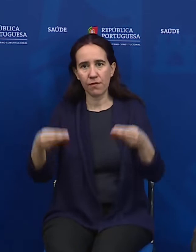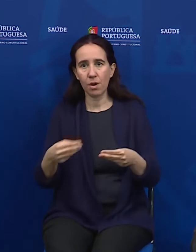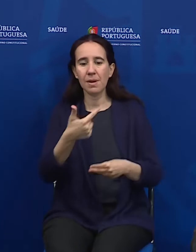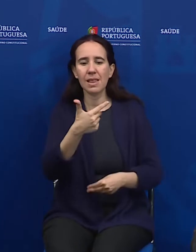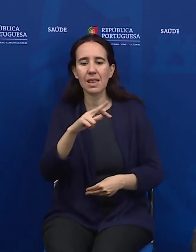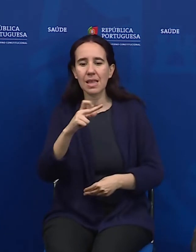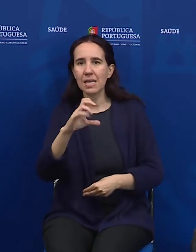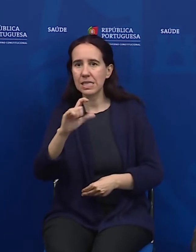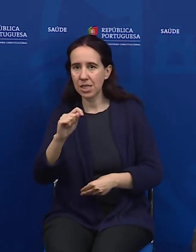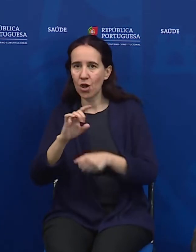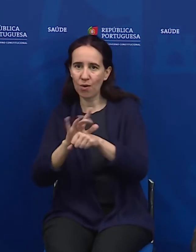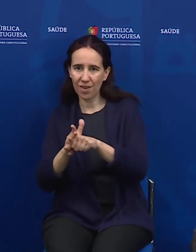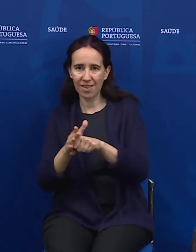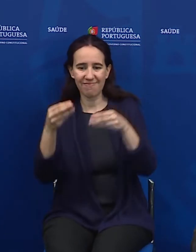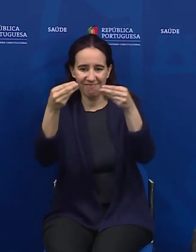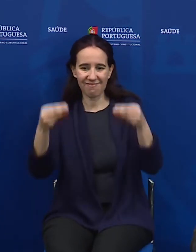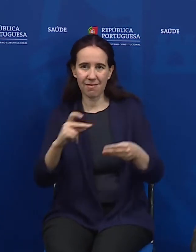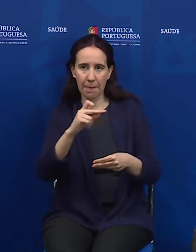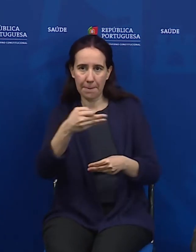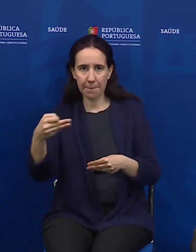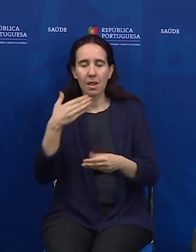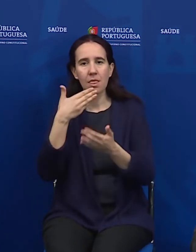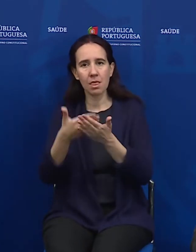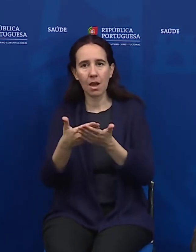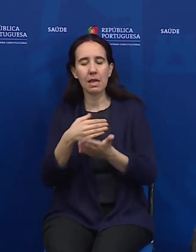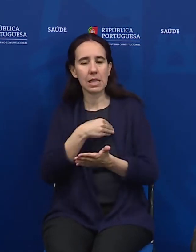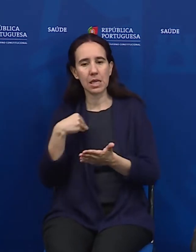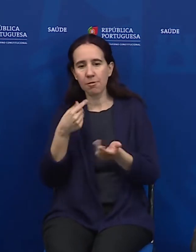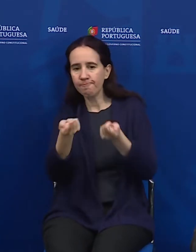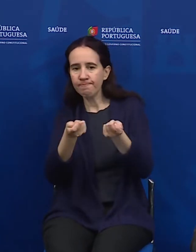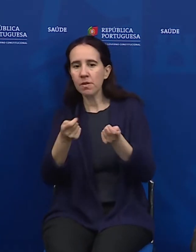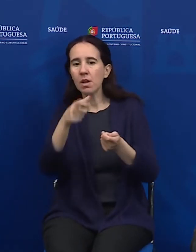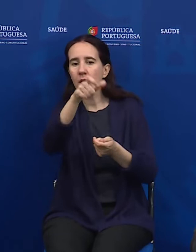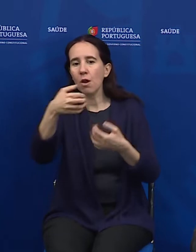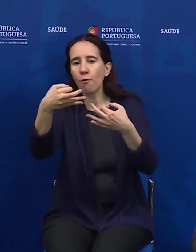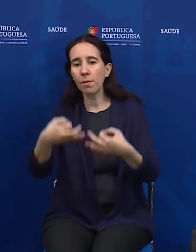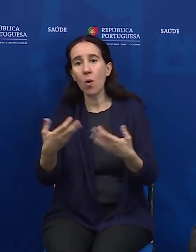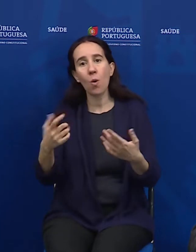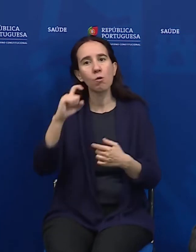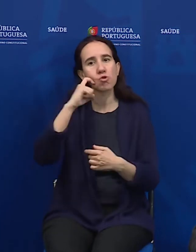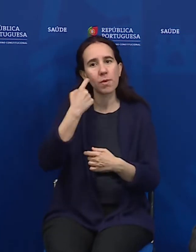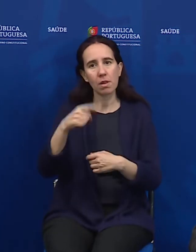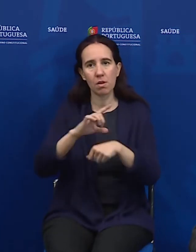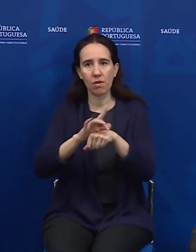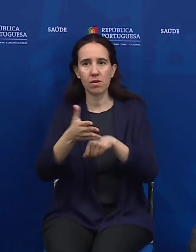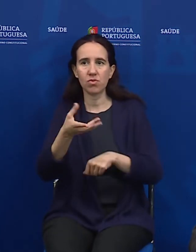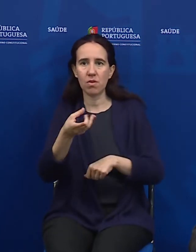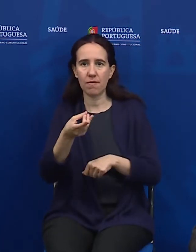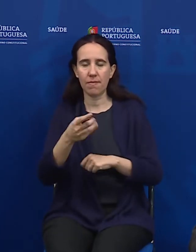TraceCovid, a aplicação que permite a gestão clínica de casos confirmados ou suspeitos de Covid-19.